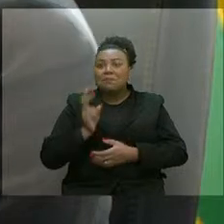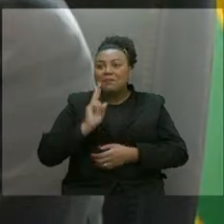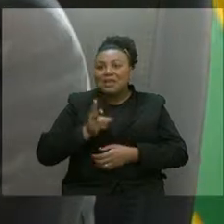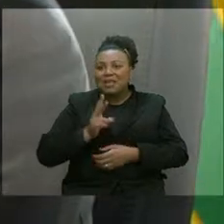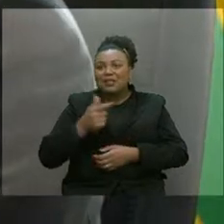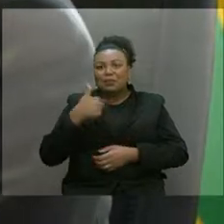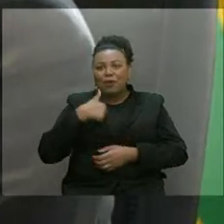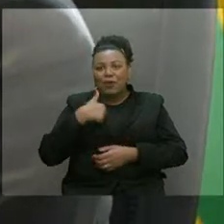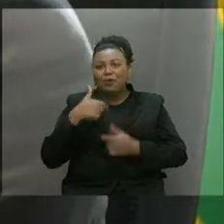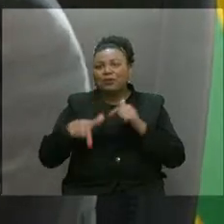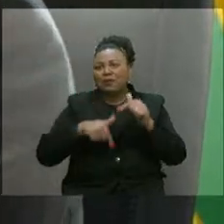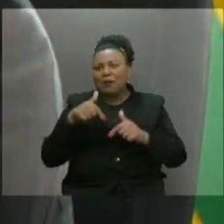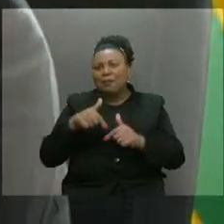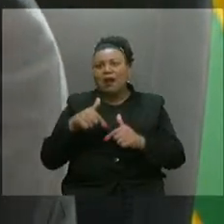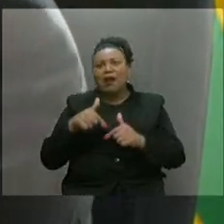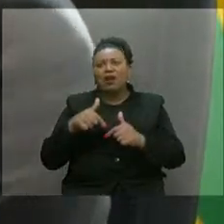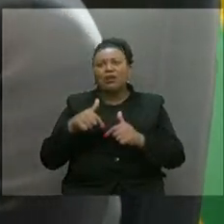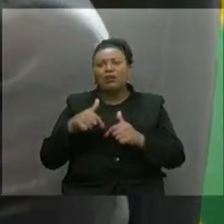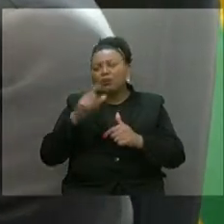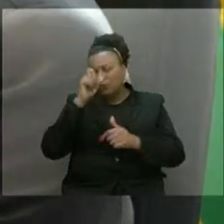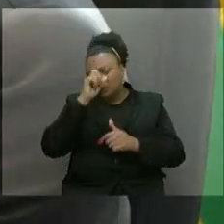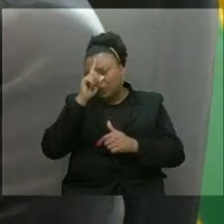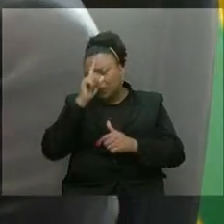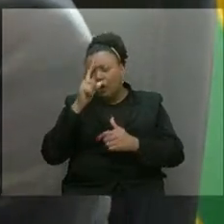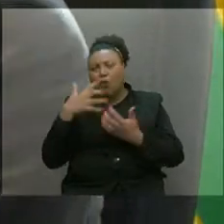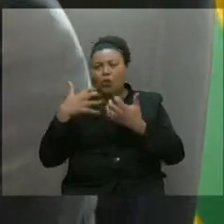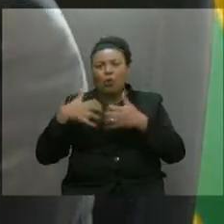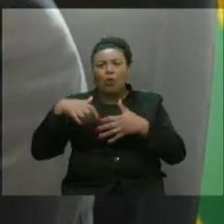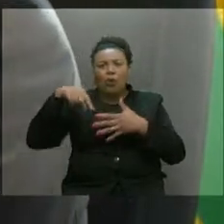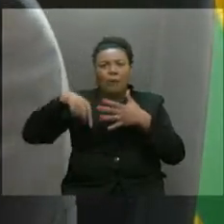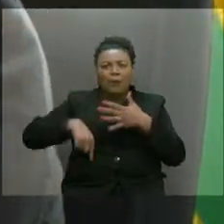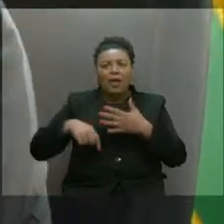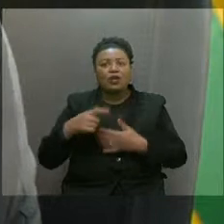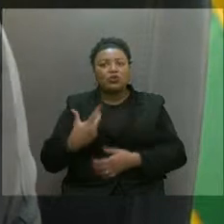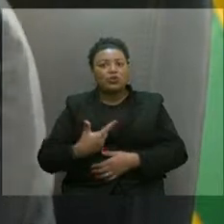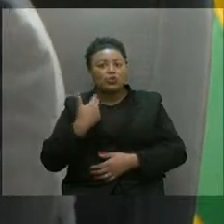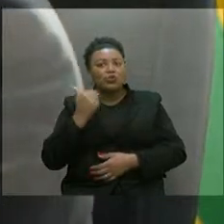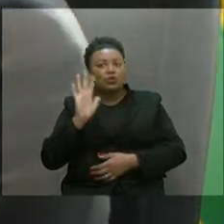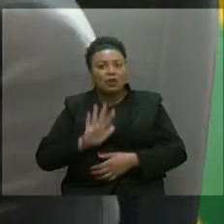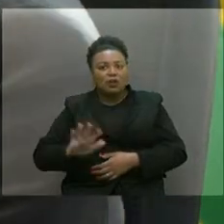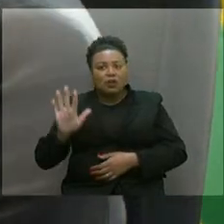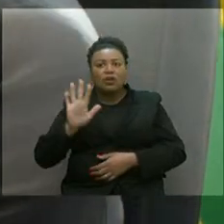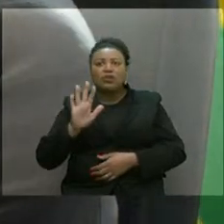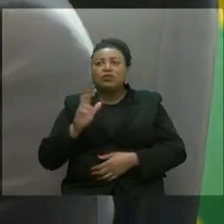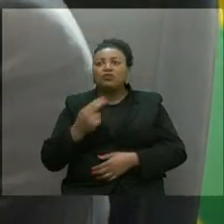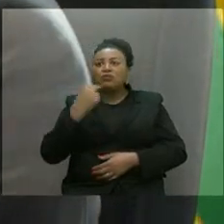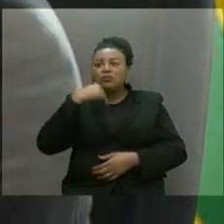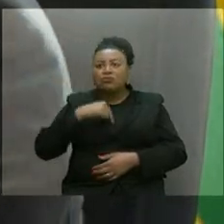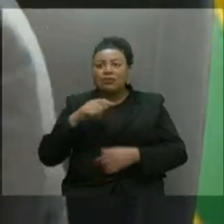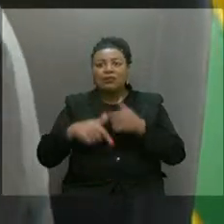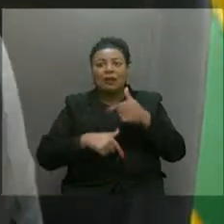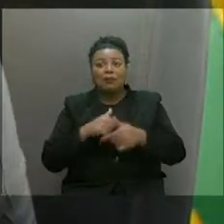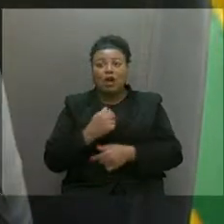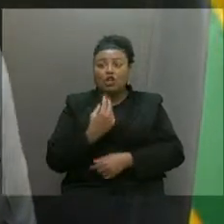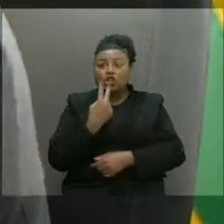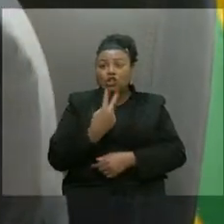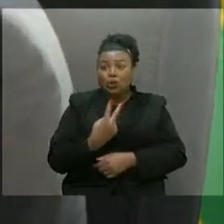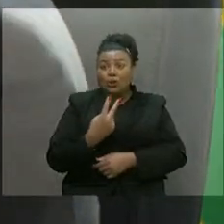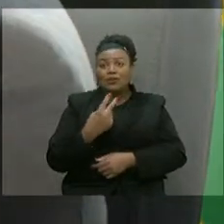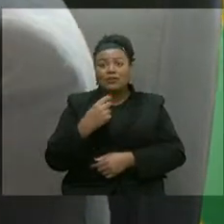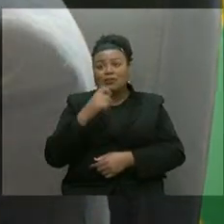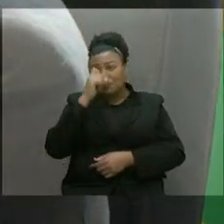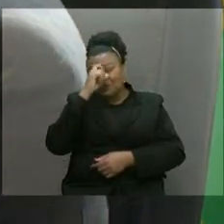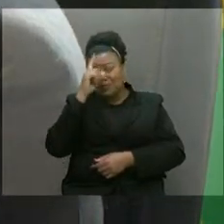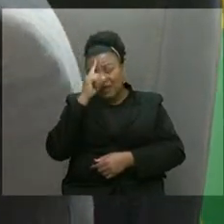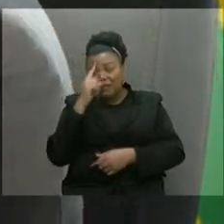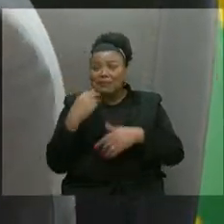Mesmo eu, que trabalho em alta complexidade, cirurgião geral do aparelho digestivo, que trabalho em dois hospitais terciários aqui de